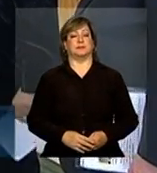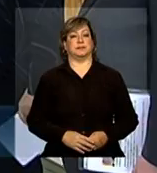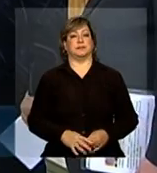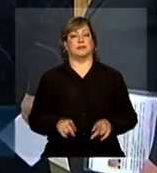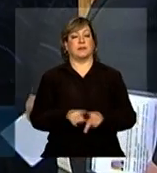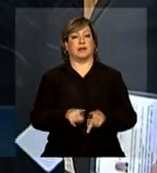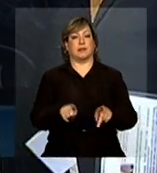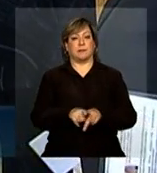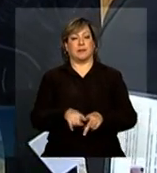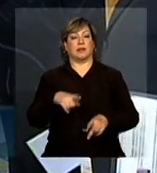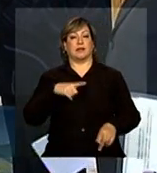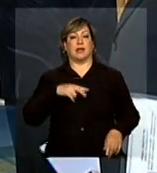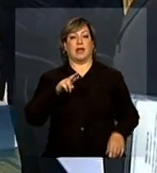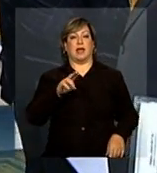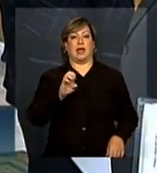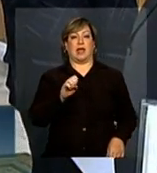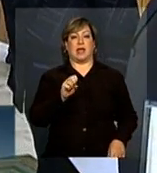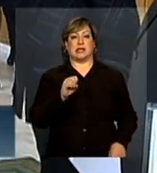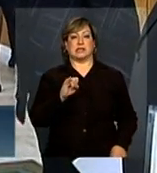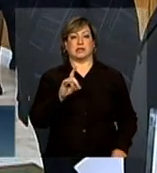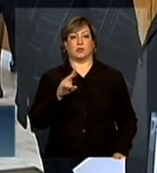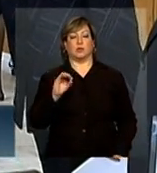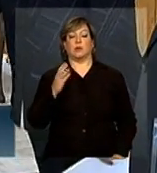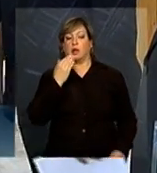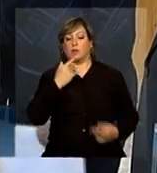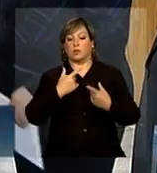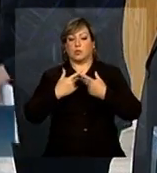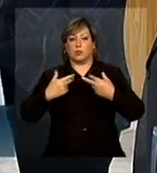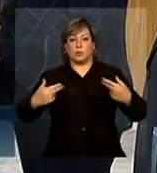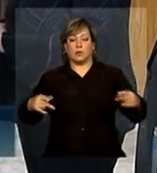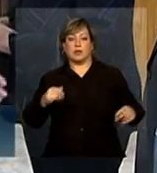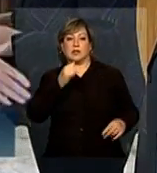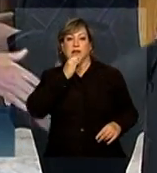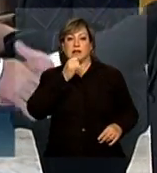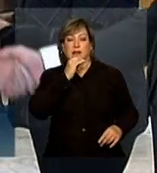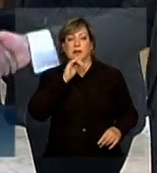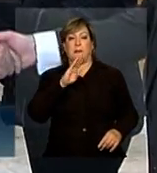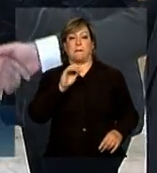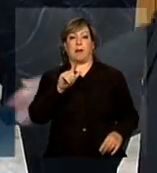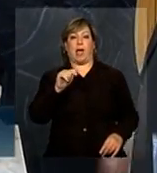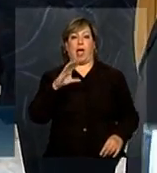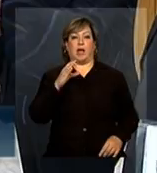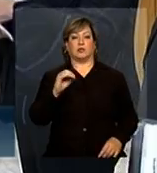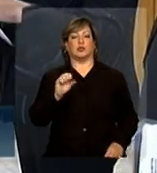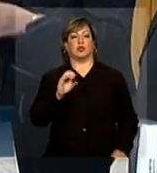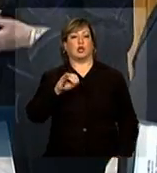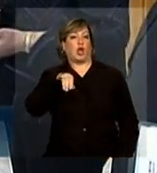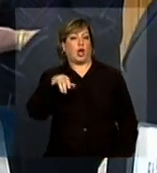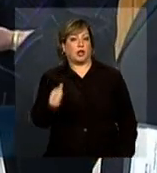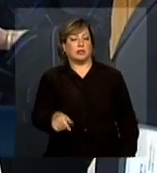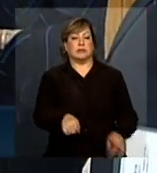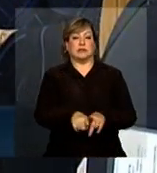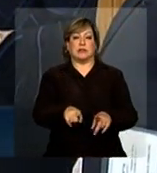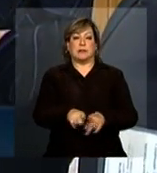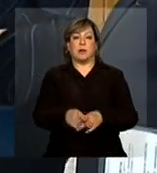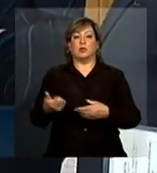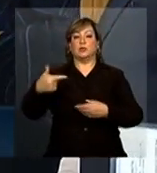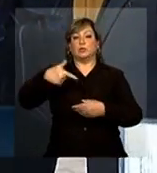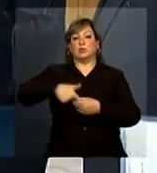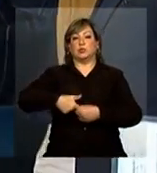E há também resíduos, né, da indústria alimentar, como, por exemplo, o bagaço da soja, além de